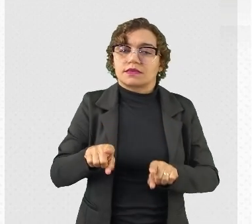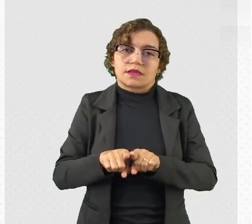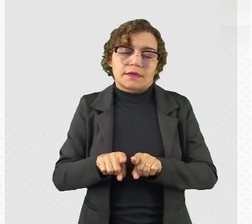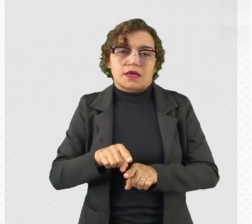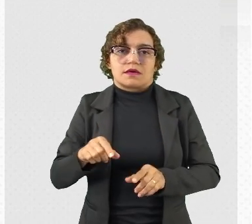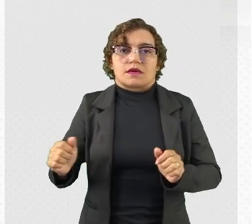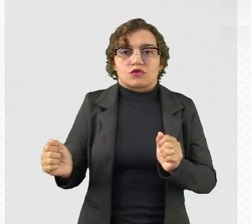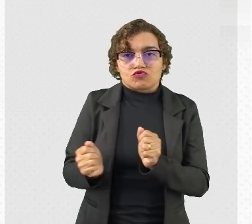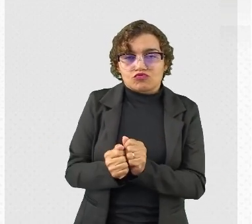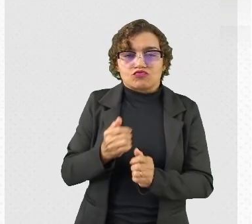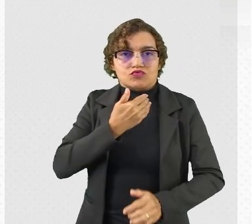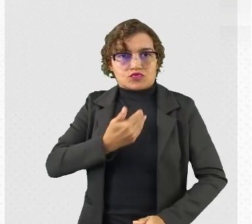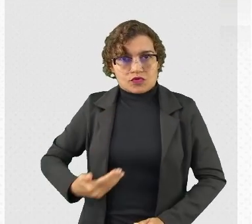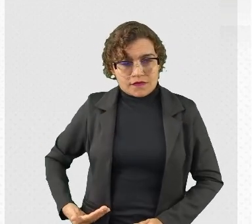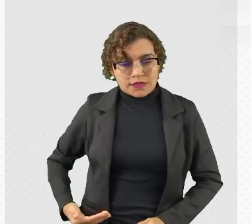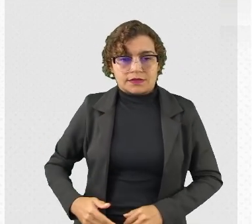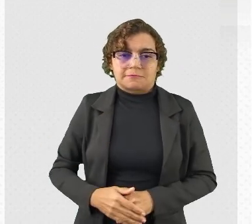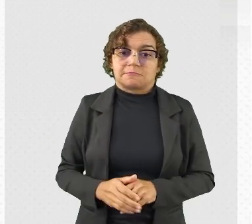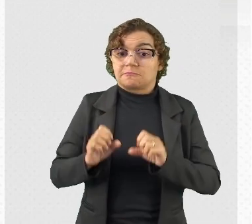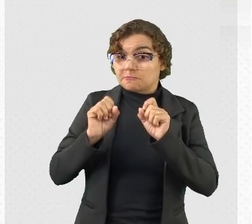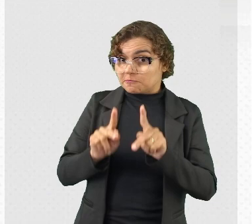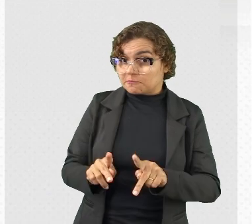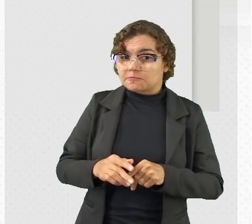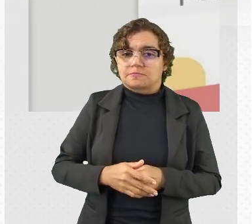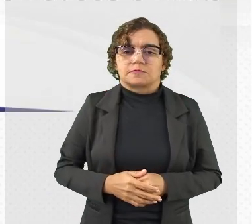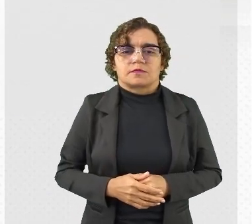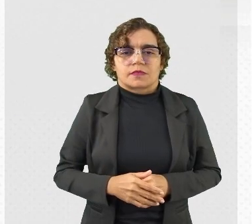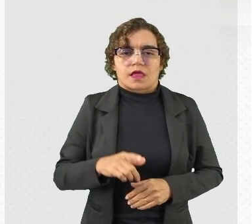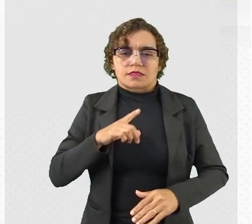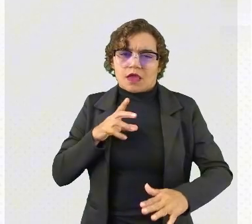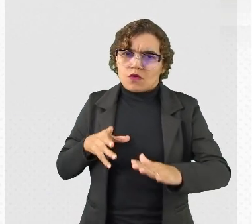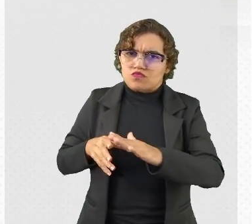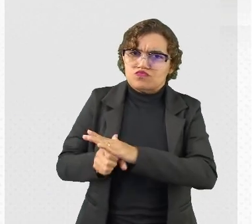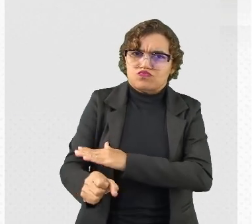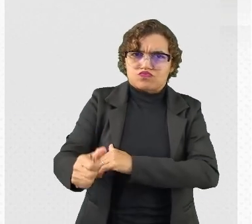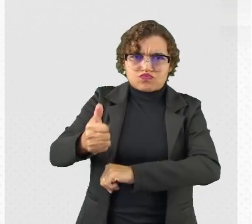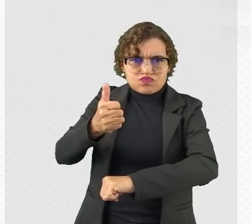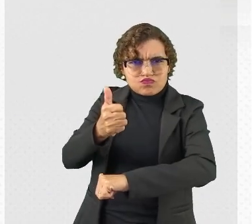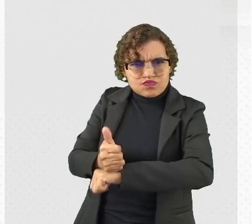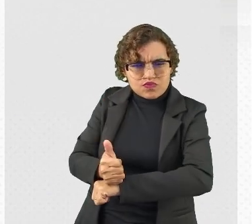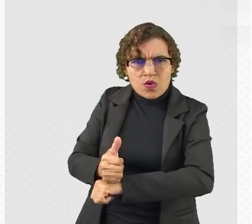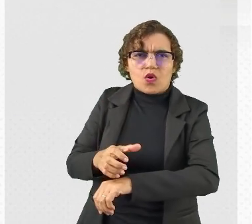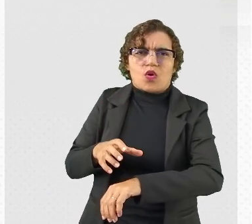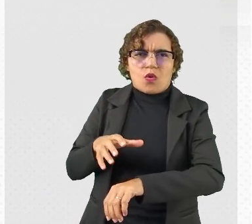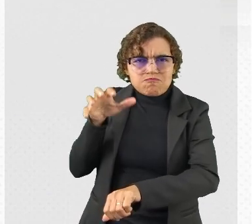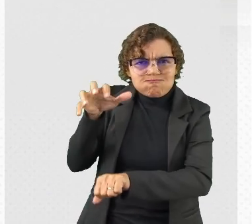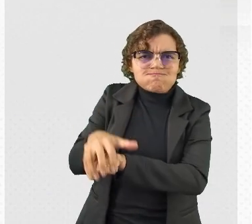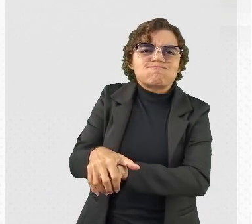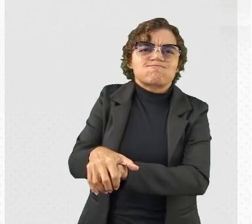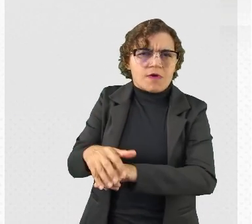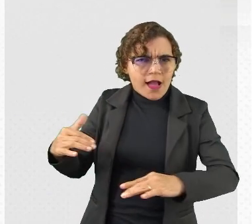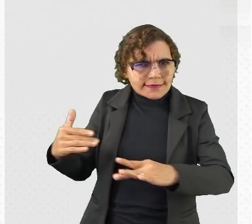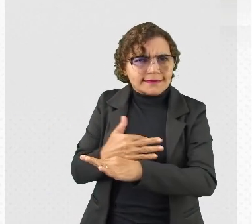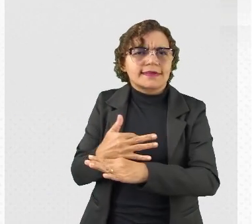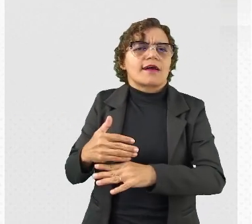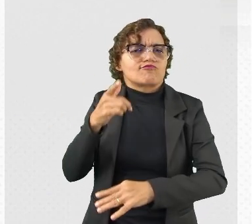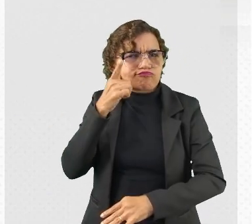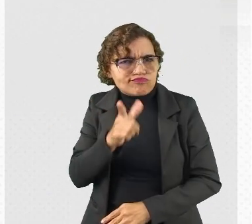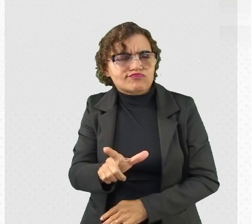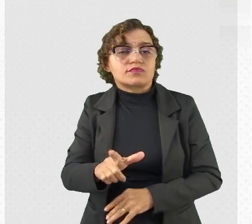governante. Ok, acontece essa invasão, eles conseguem dominar a cidade